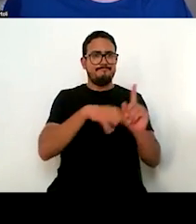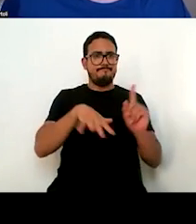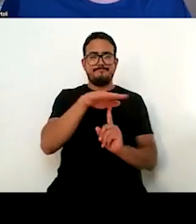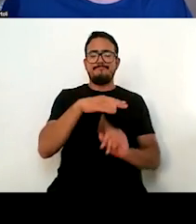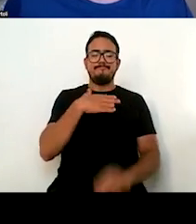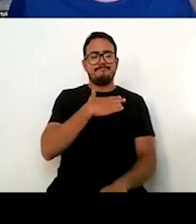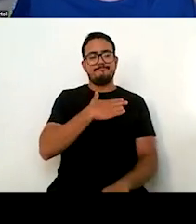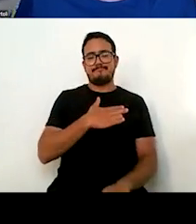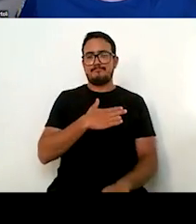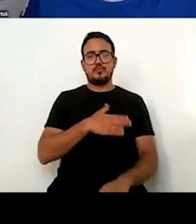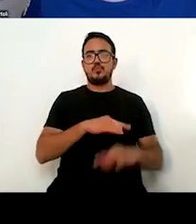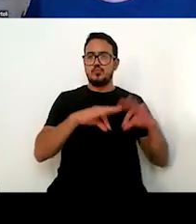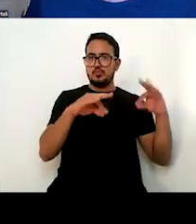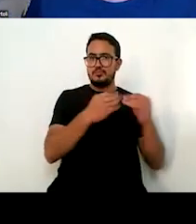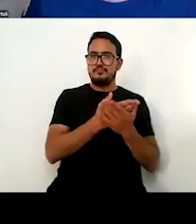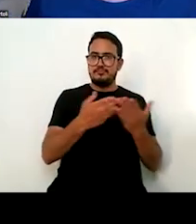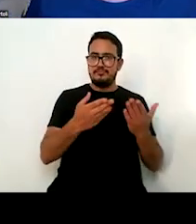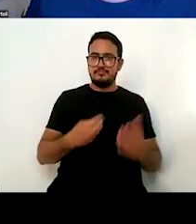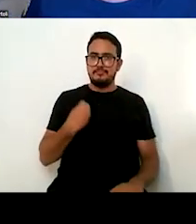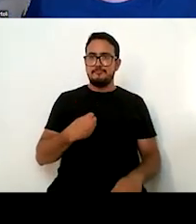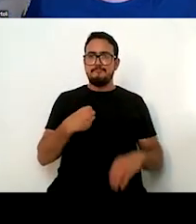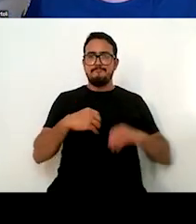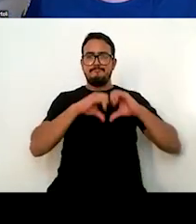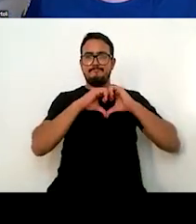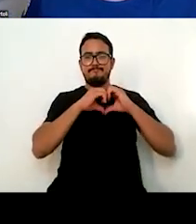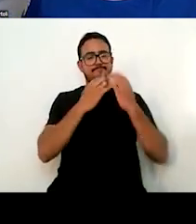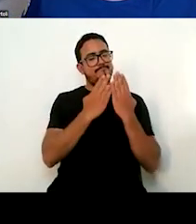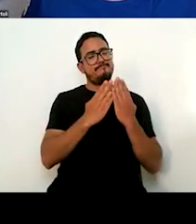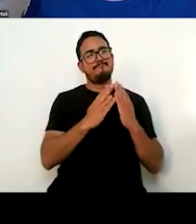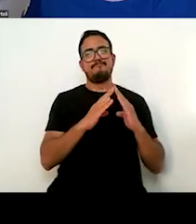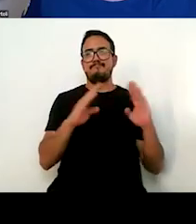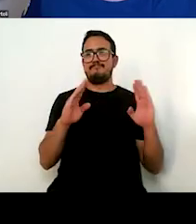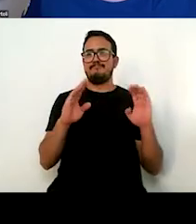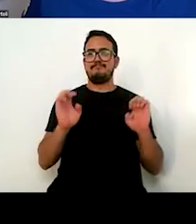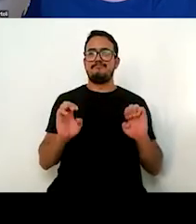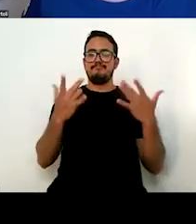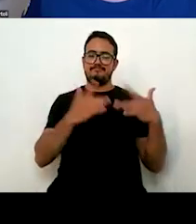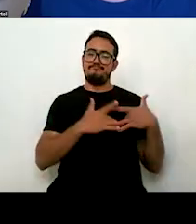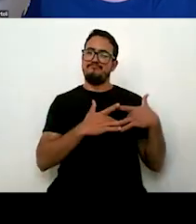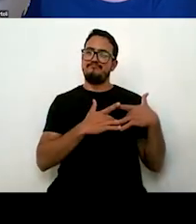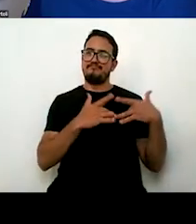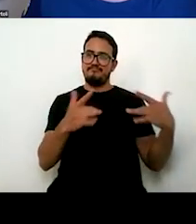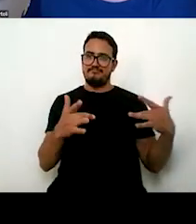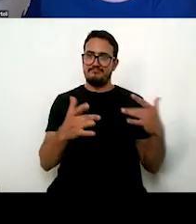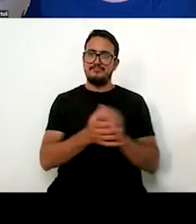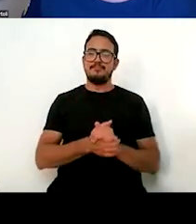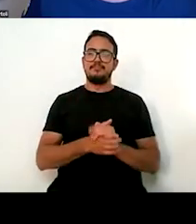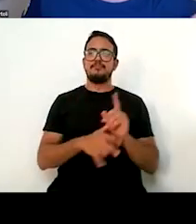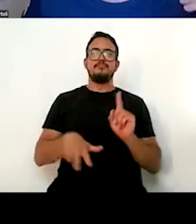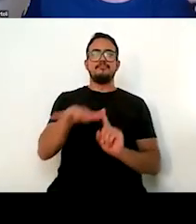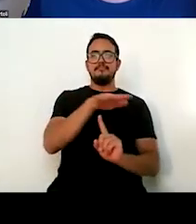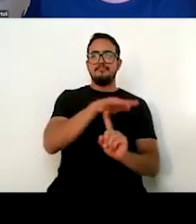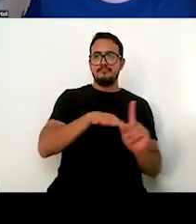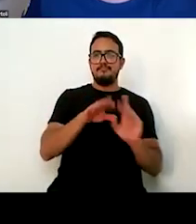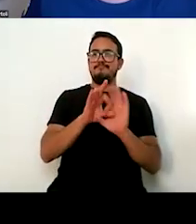coração aberto, né? Participar de um evento assim voluntário. Então, é um ambiente de muita união, de